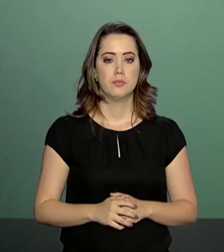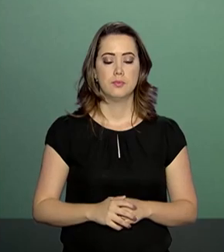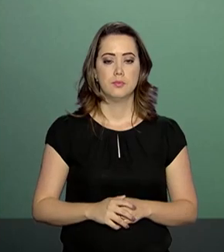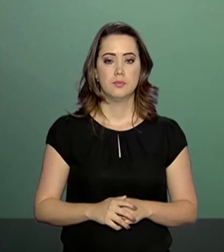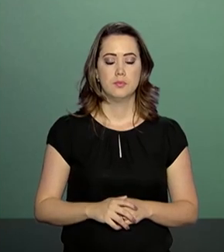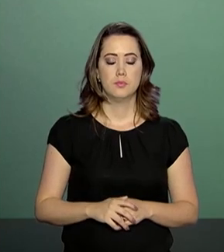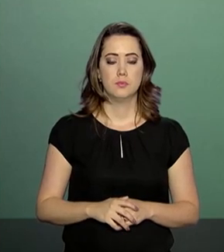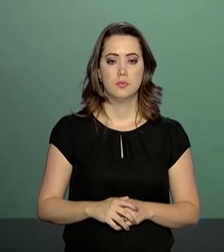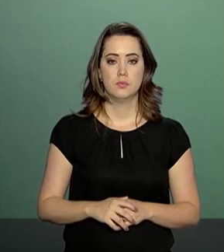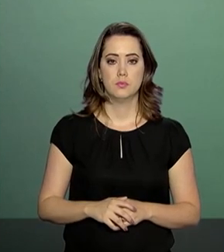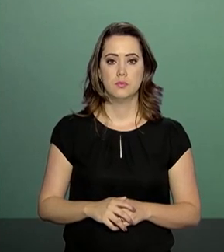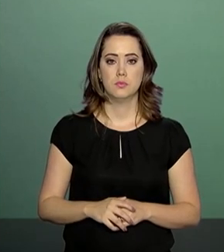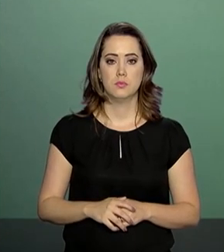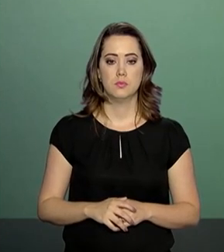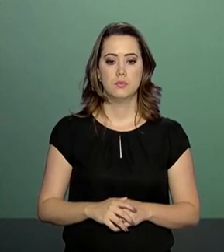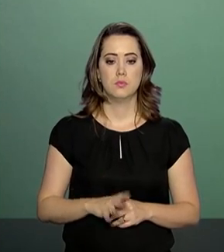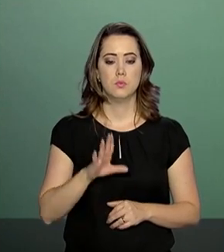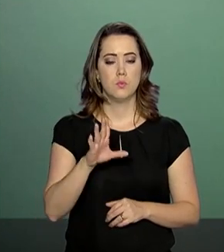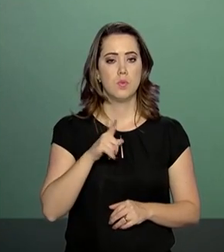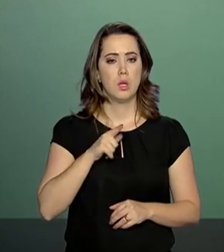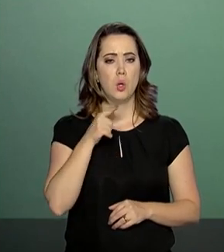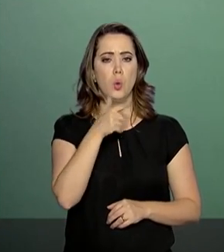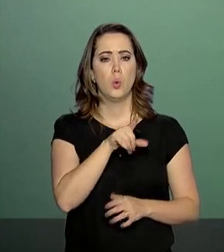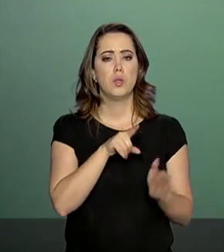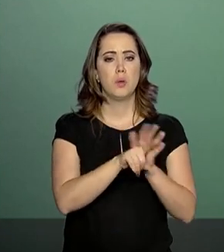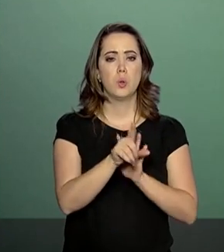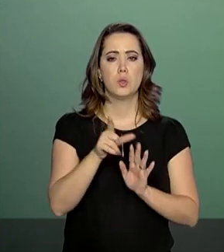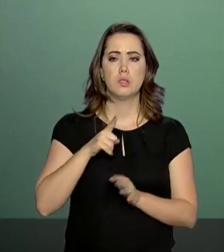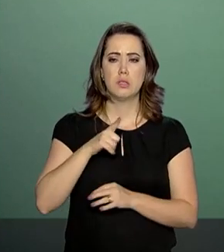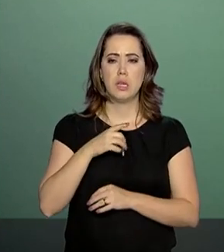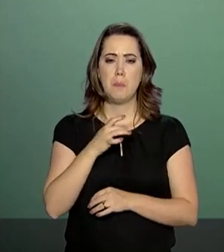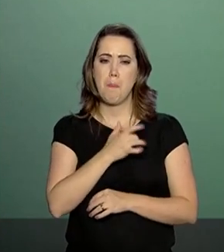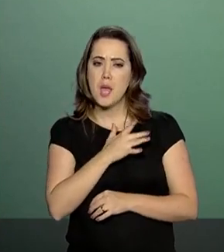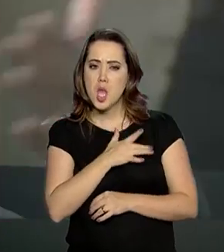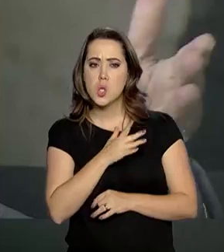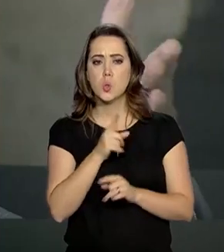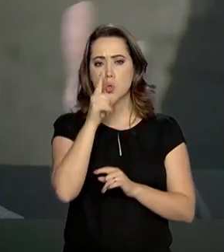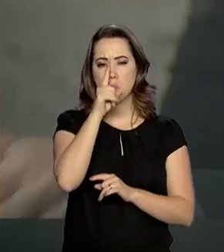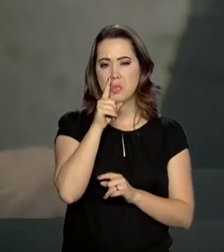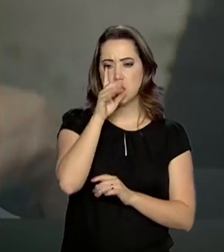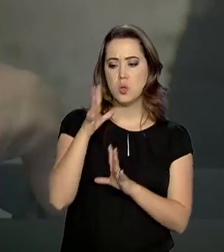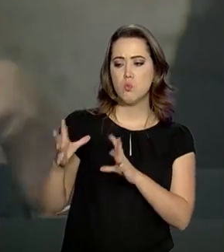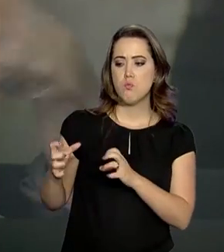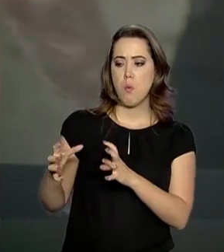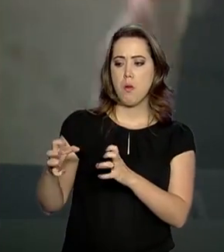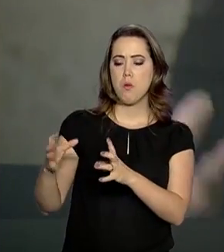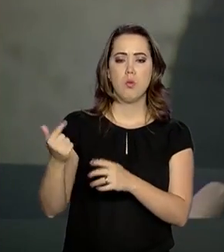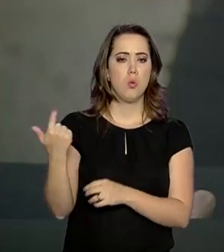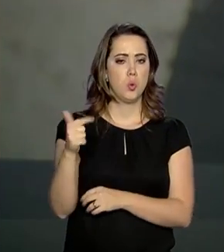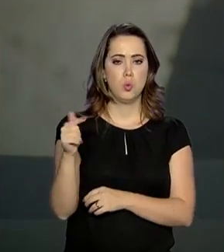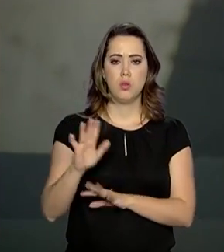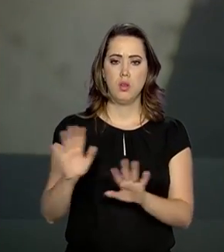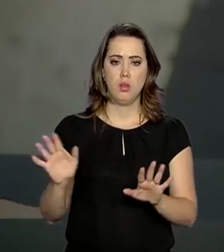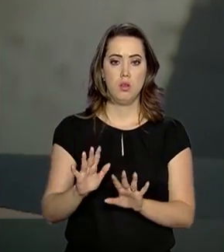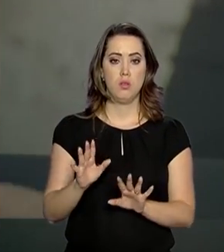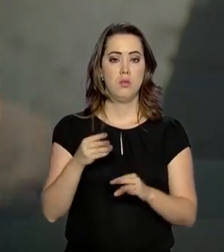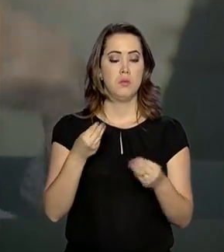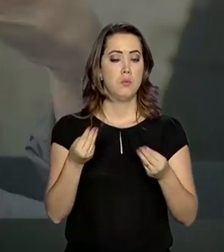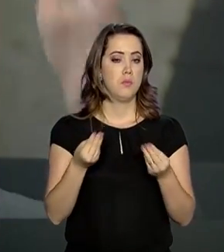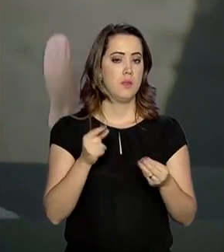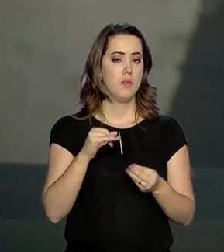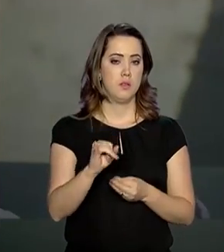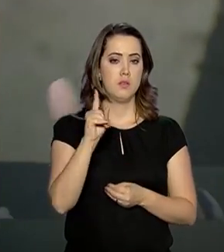normal só para completar isso aí algum temor de risco de conflito entre os dois países ou isso tá descartado